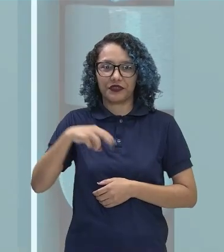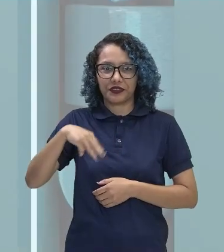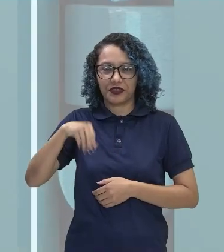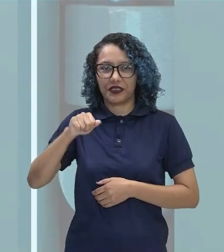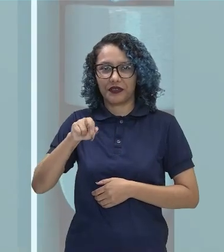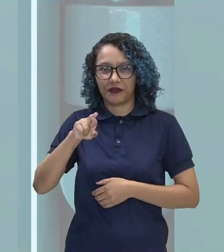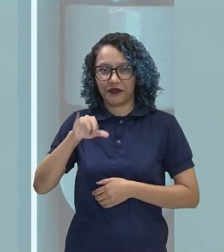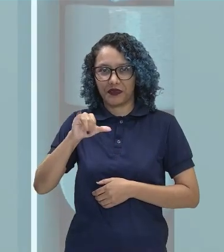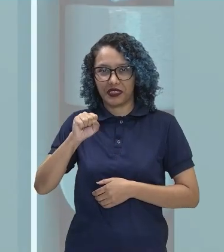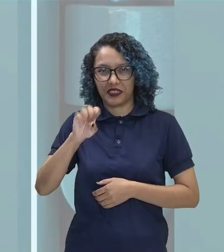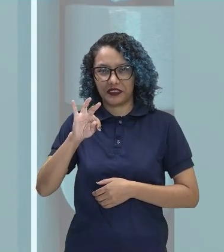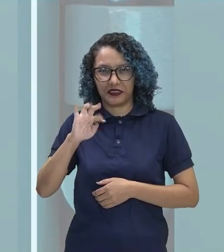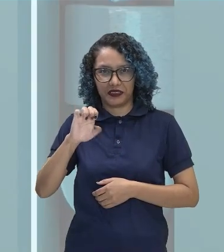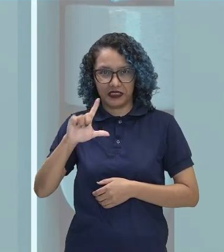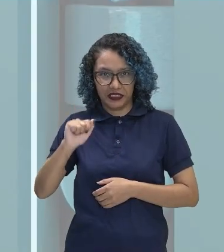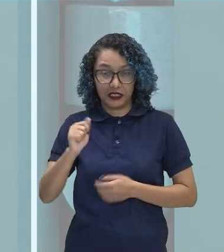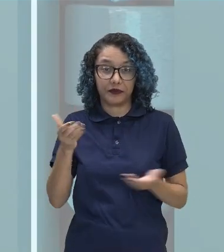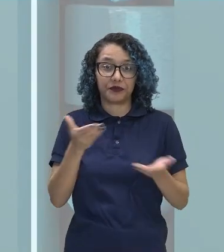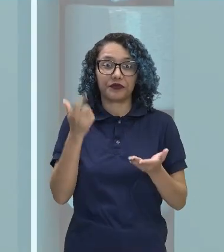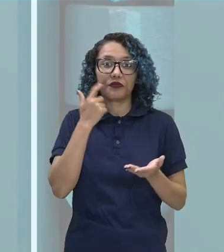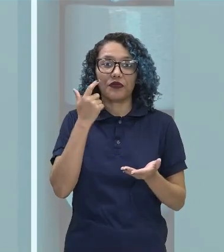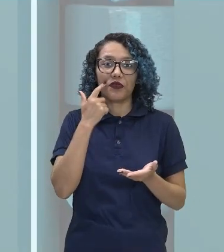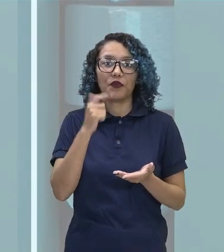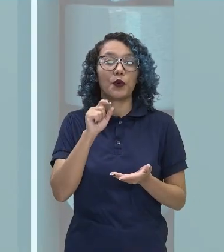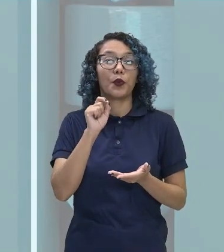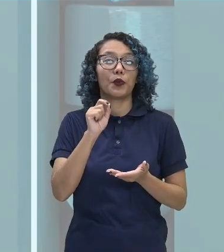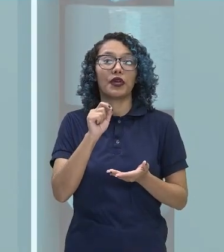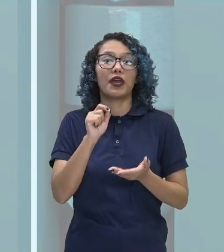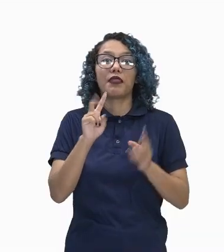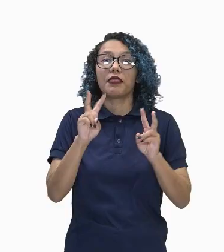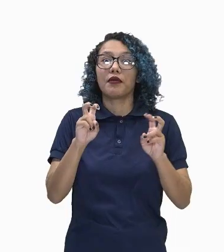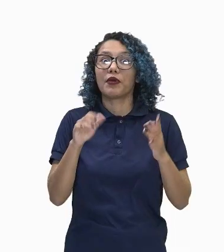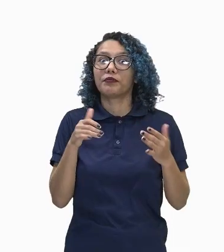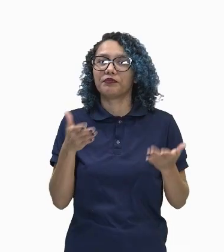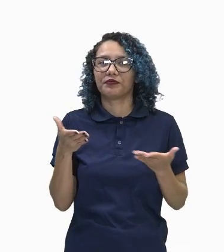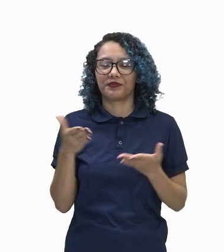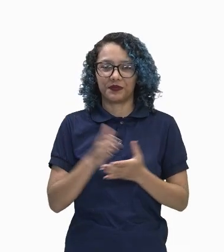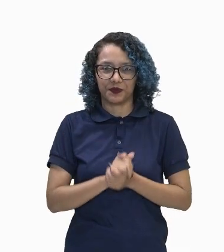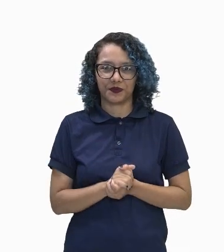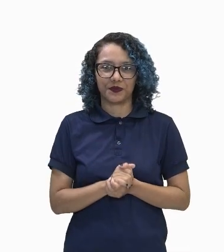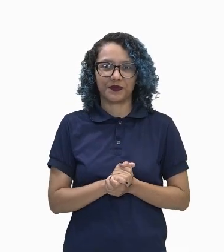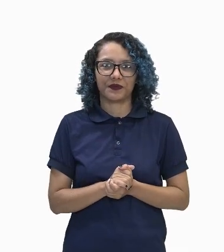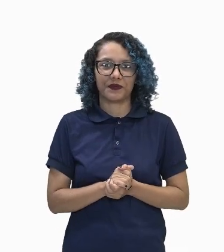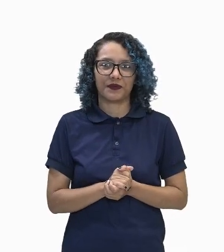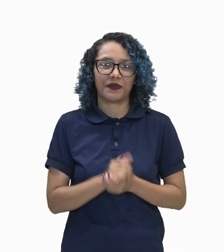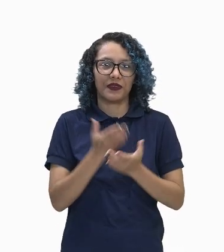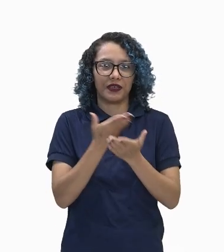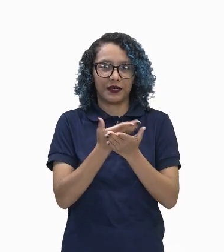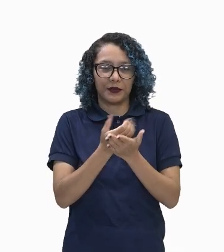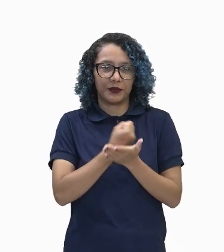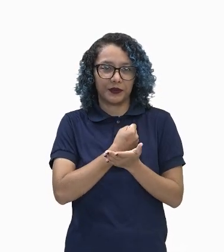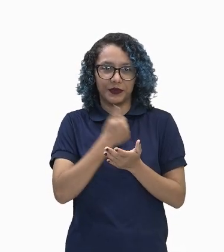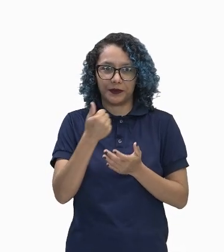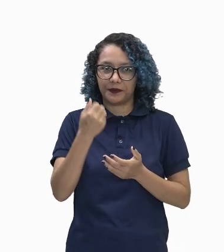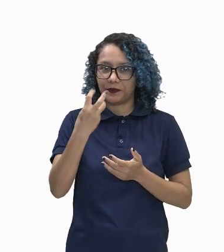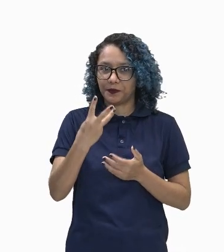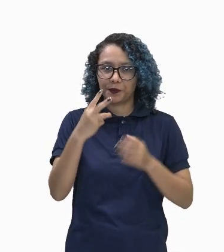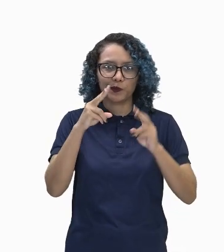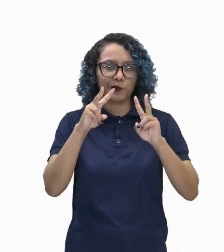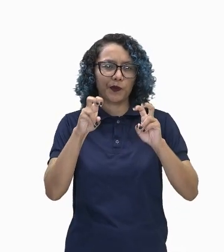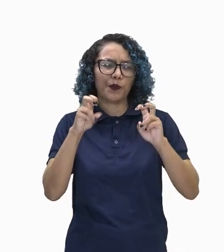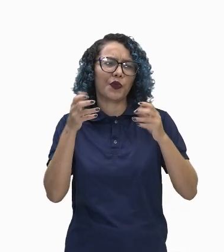Maristela Marchante. Vamos ver o que vamos estudar nessa aula hoje? Nossa aula é número 13 e o nosso objeto